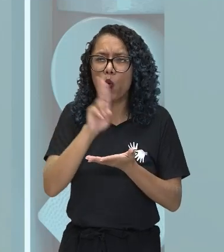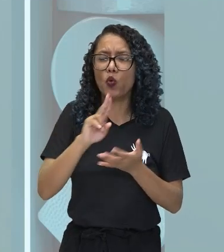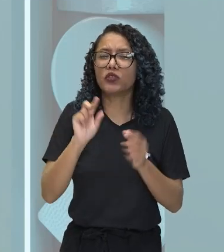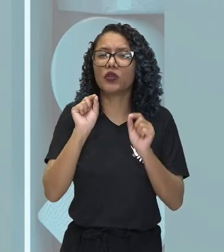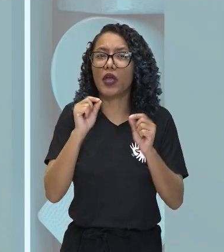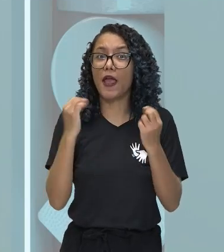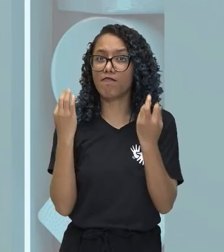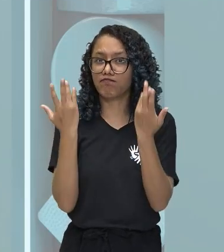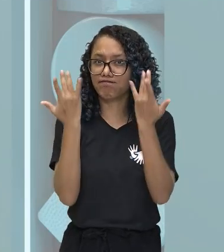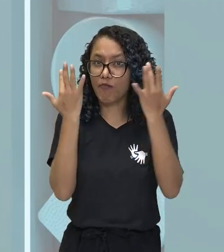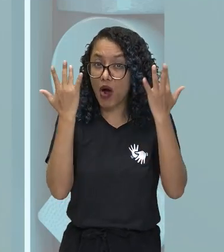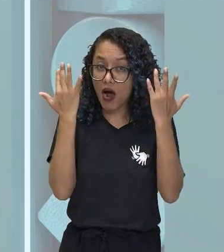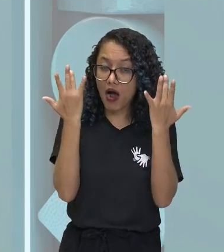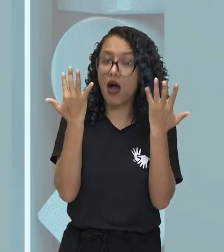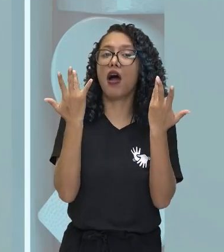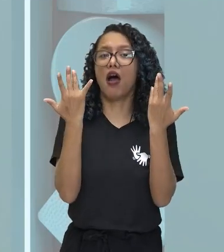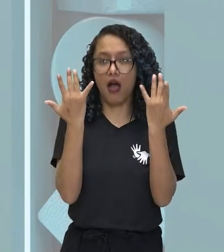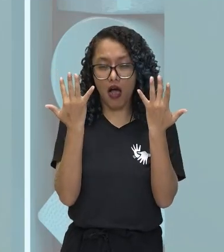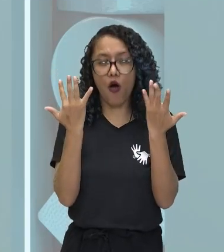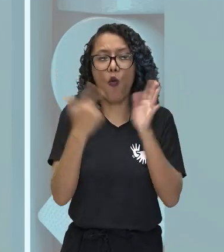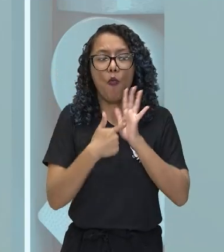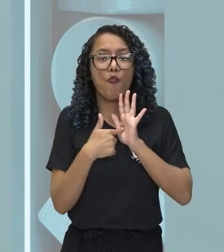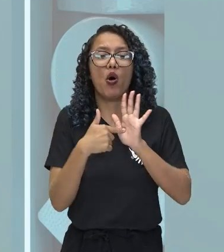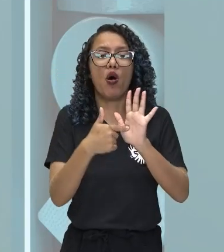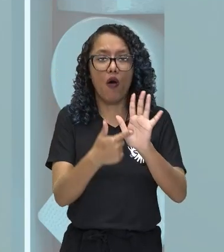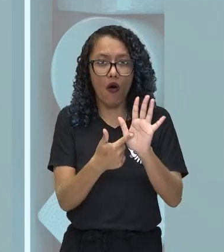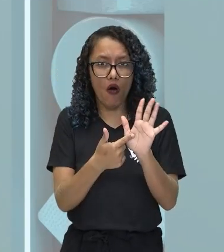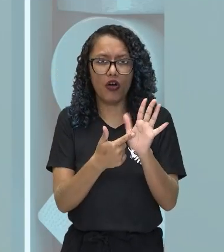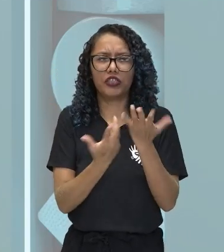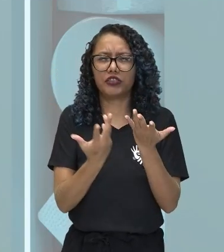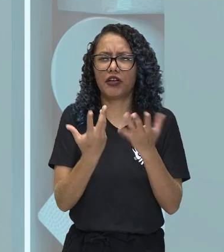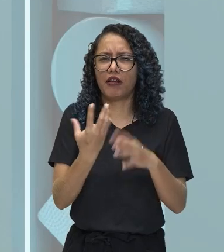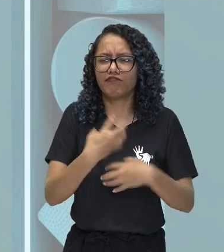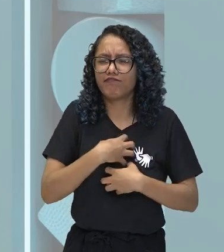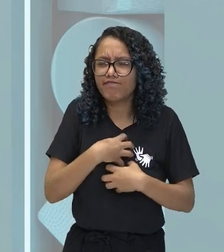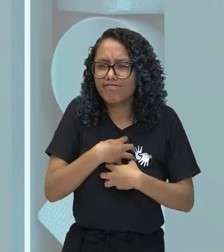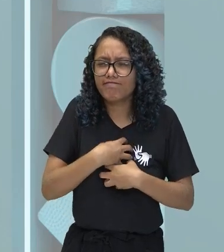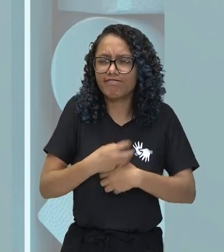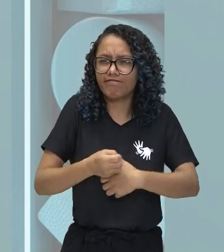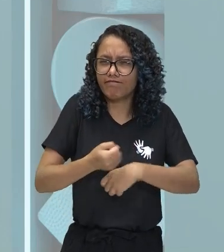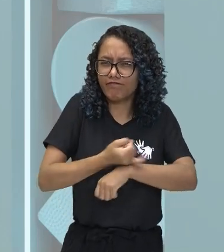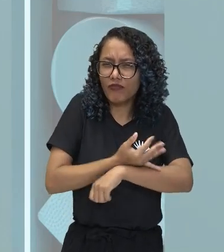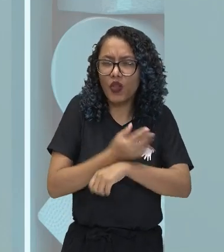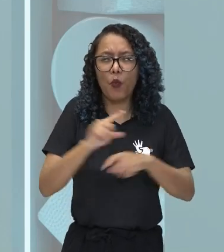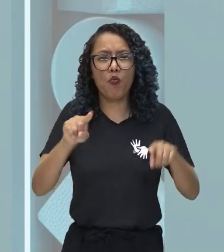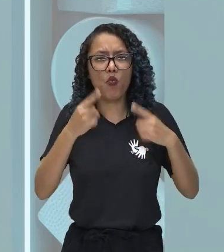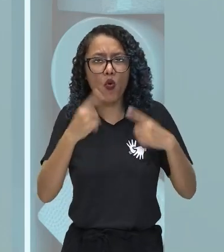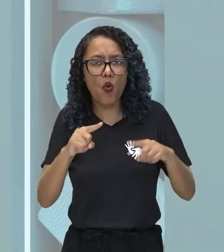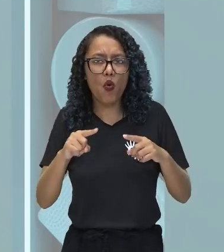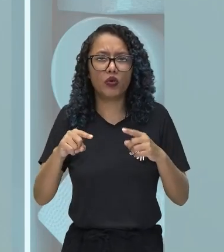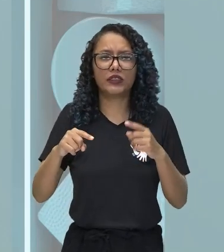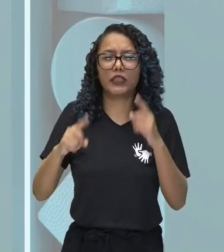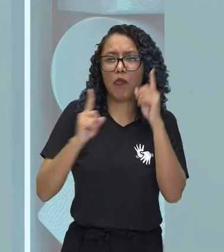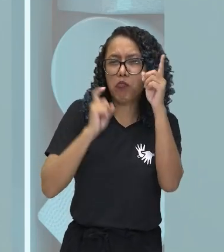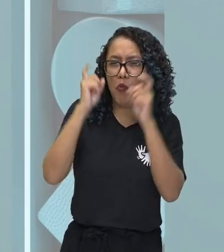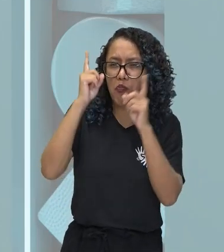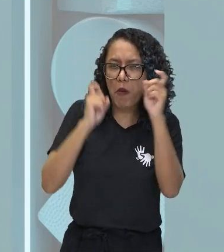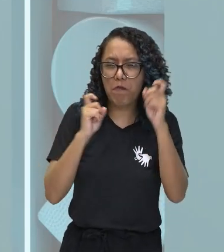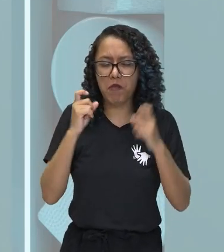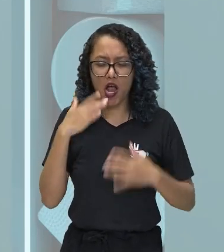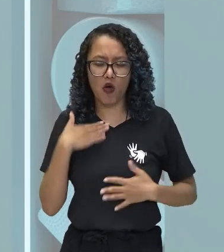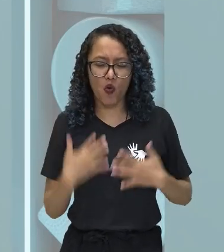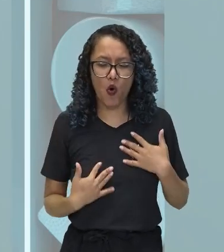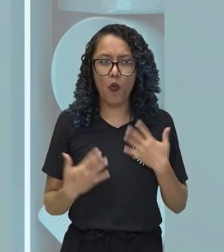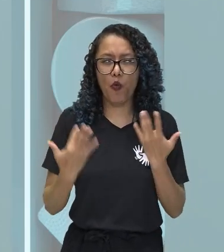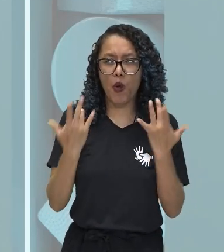intensa. Traz esses sentimentos, essas emoções, seja na música, seja na movimentação, seja na expressão facial e seja nas